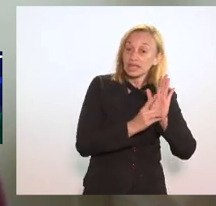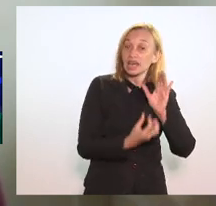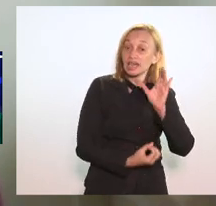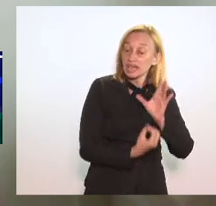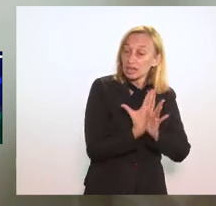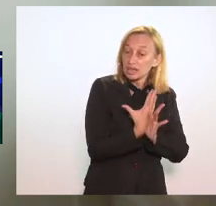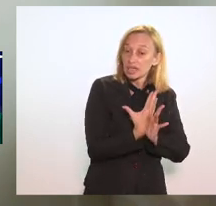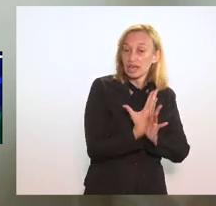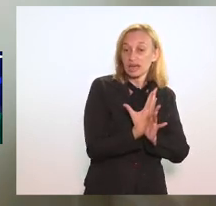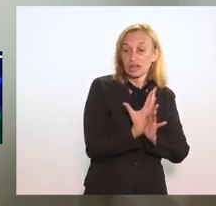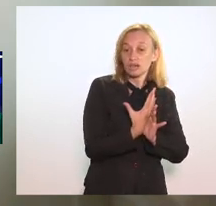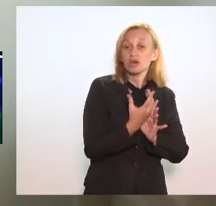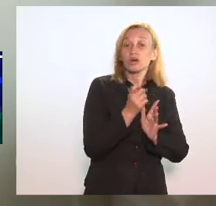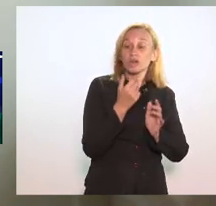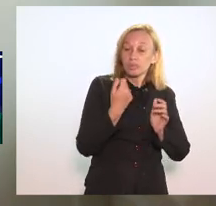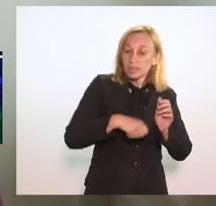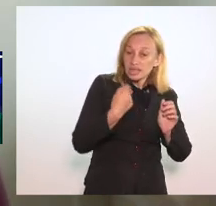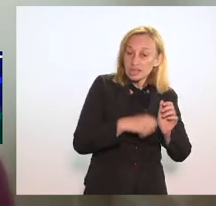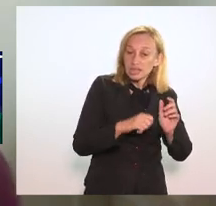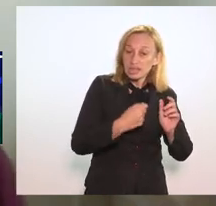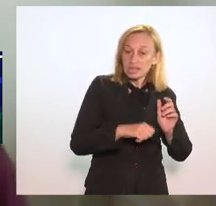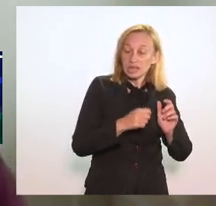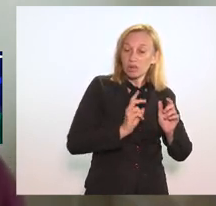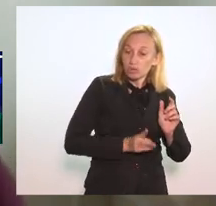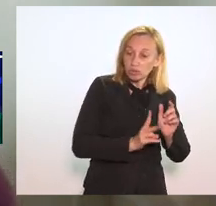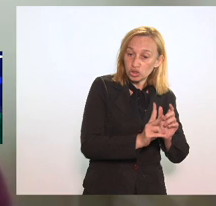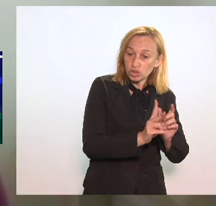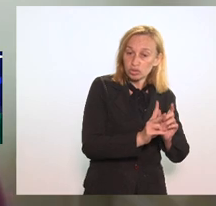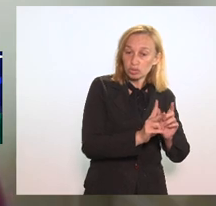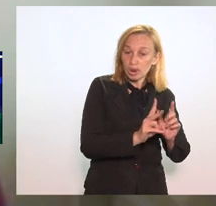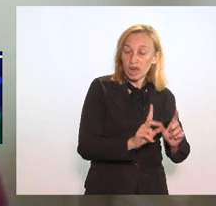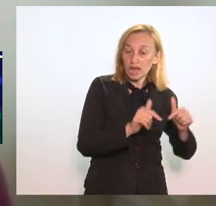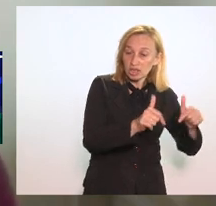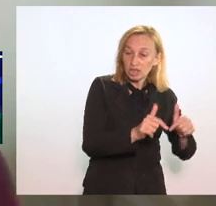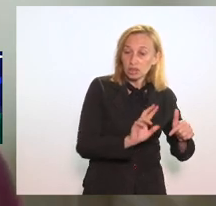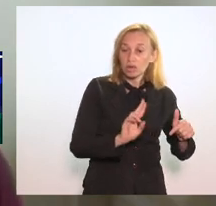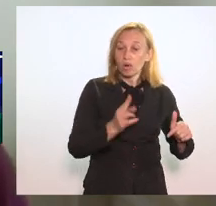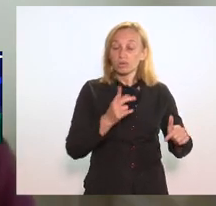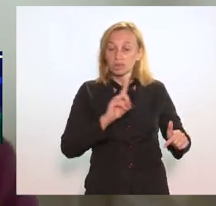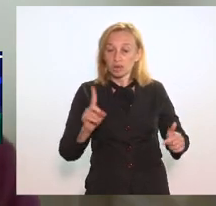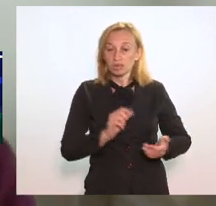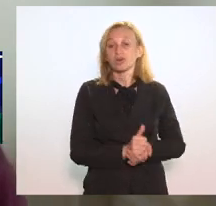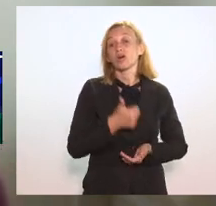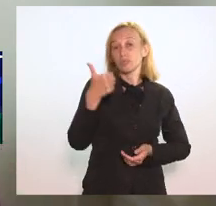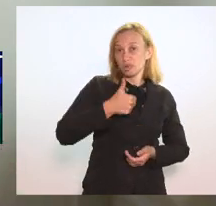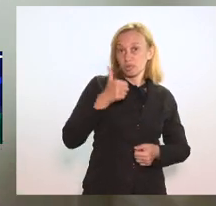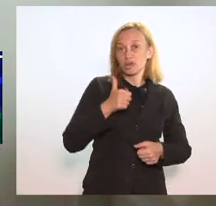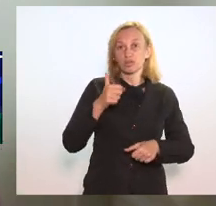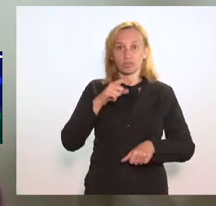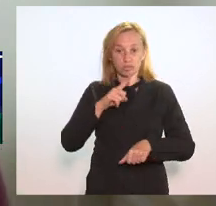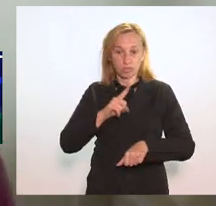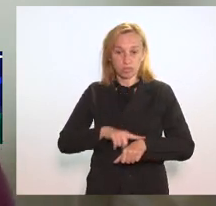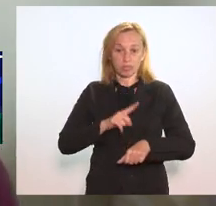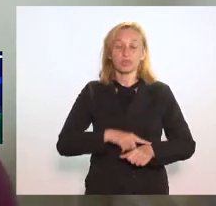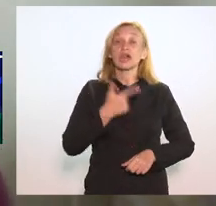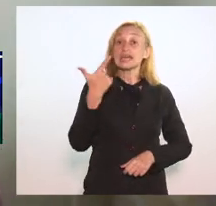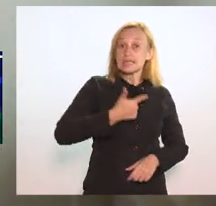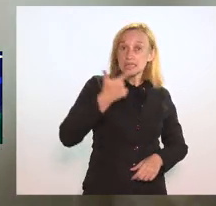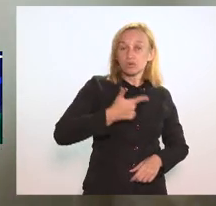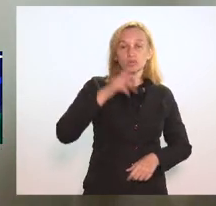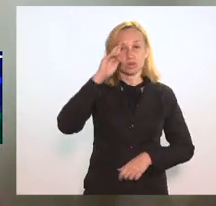aquilo que deve funcionar e que não deve funcionar Então esse é o primeiro. Segundo